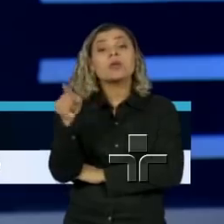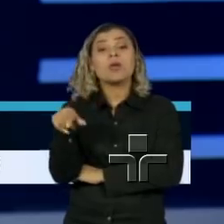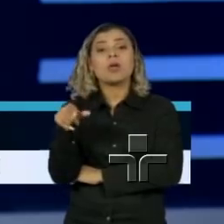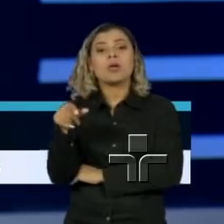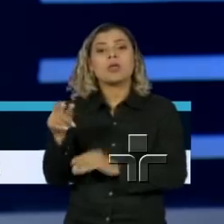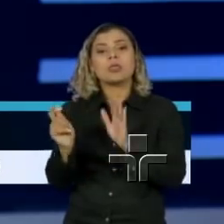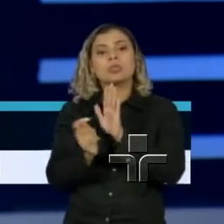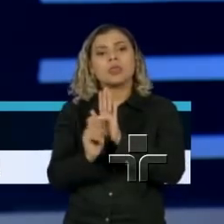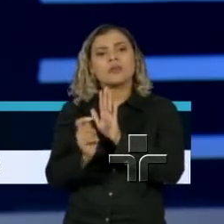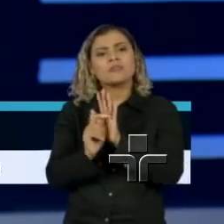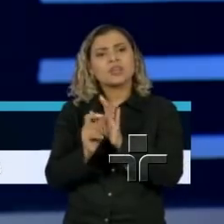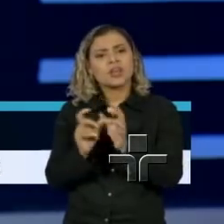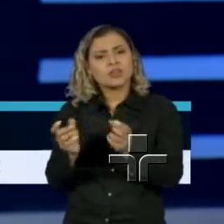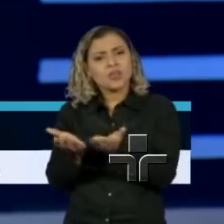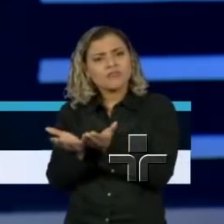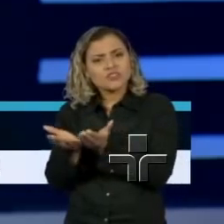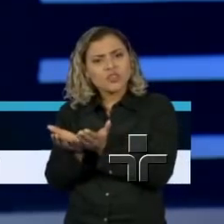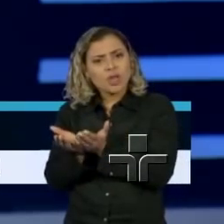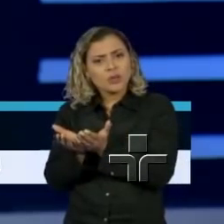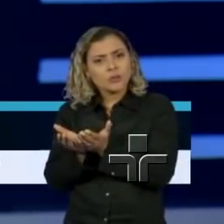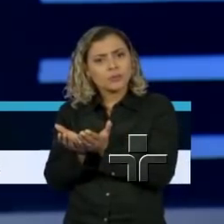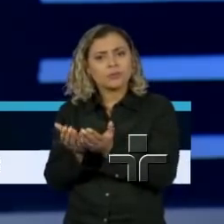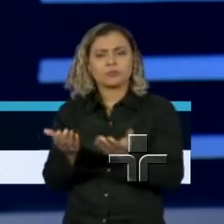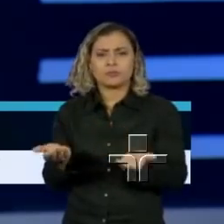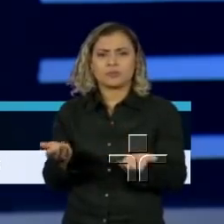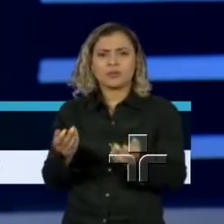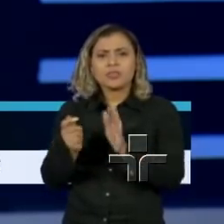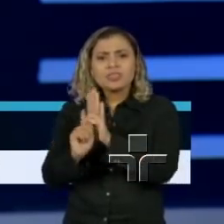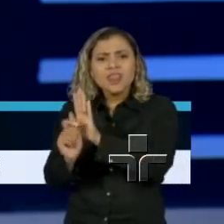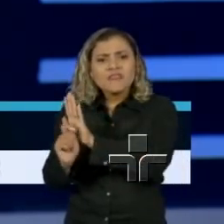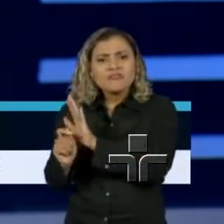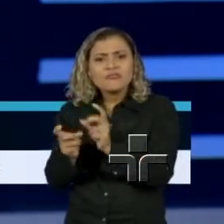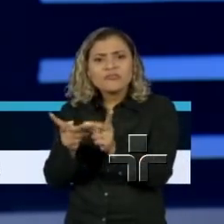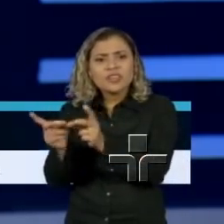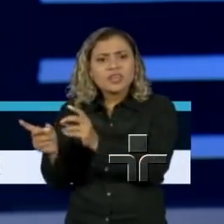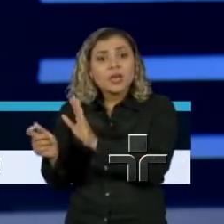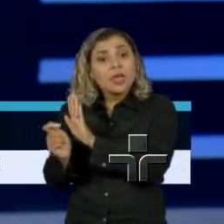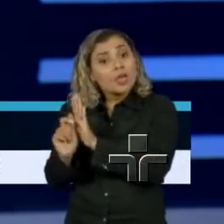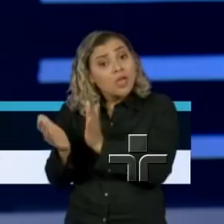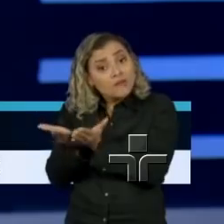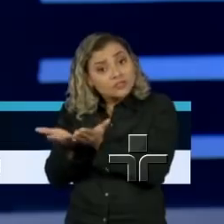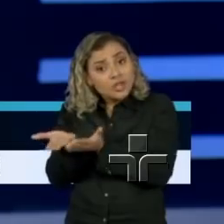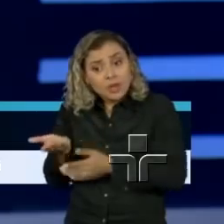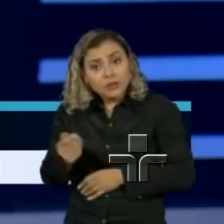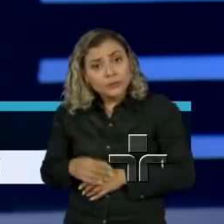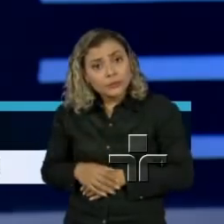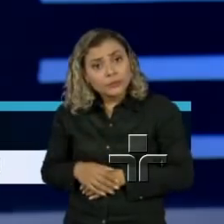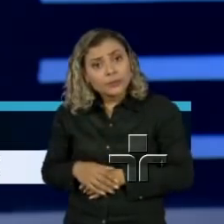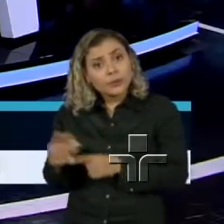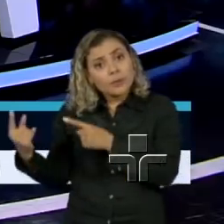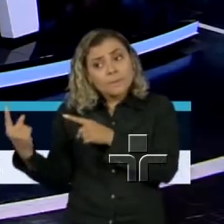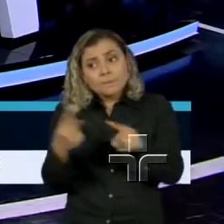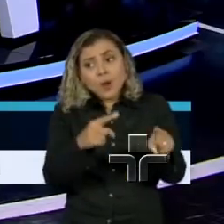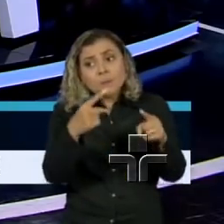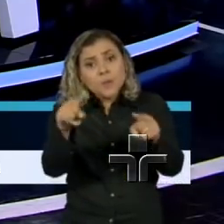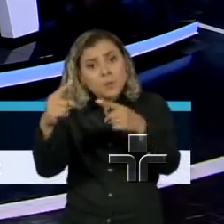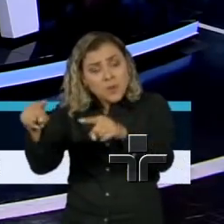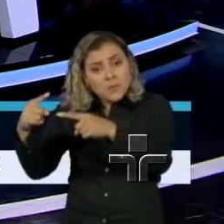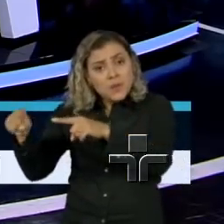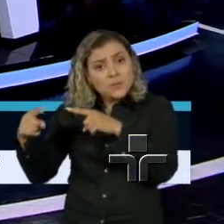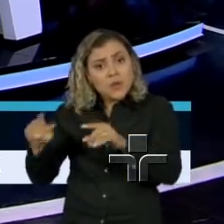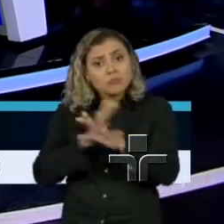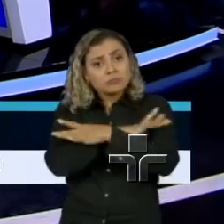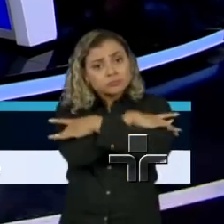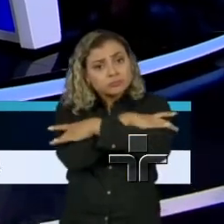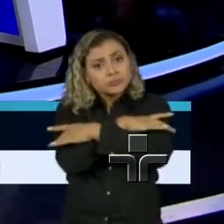evangélicos, olha como é possível, não tem nada a ver uma coisa com a outra, né? Mas traficantes supostamente evangélicos atacando terreiros de Umbanda, porque estava